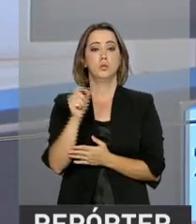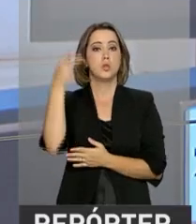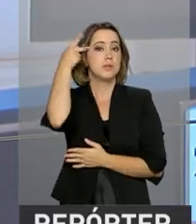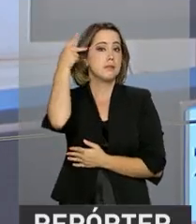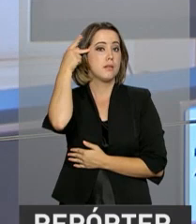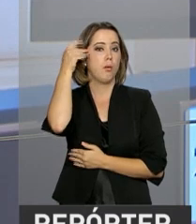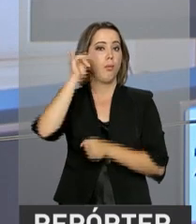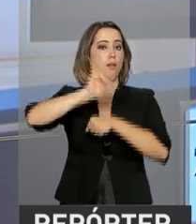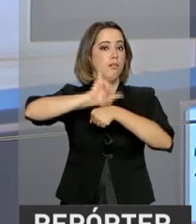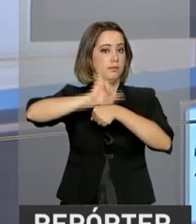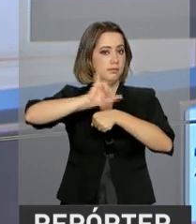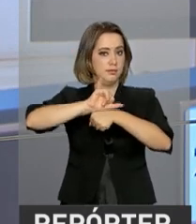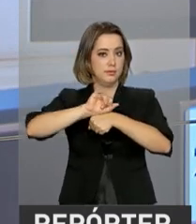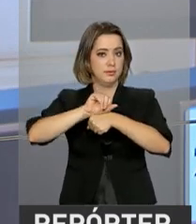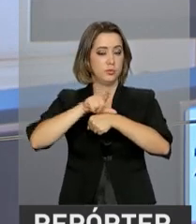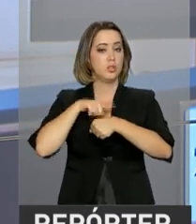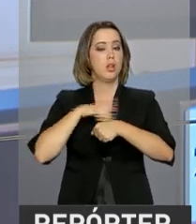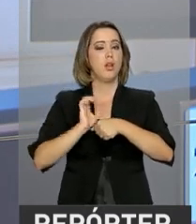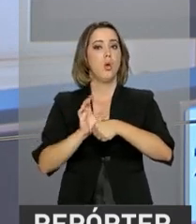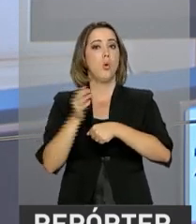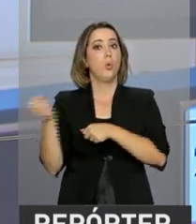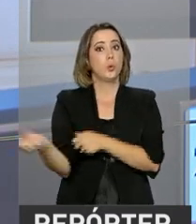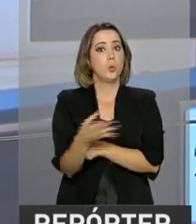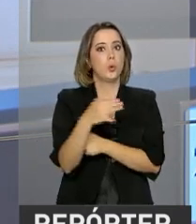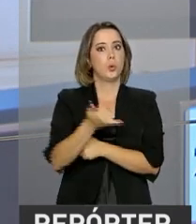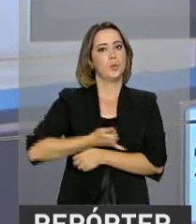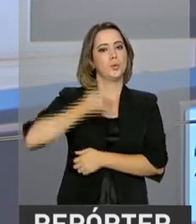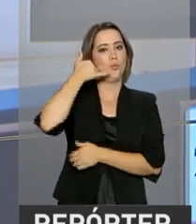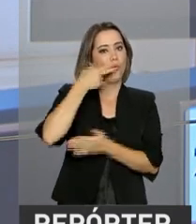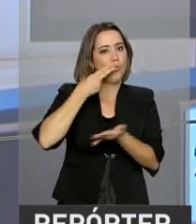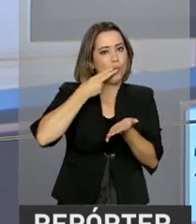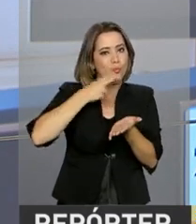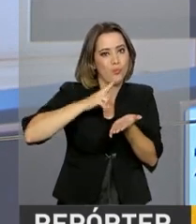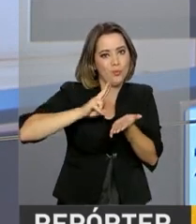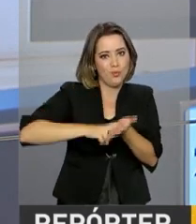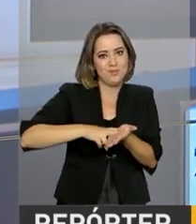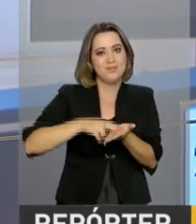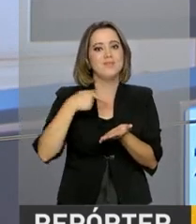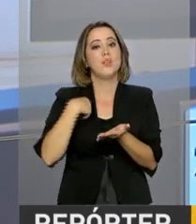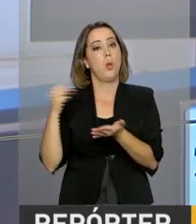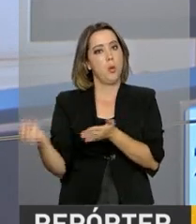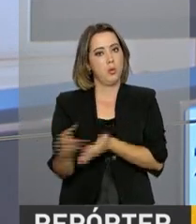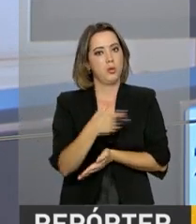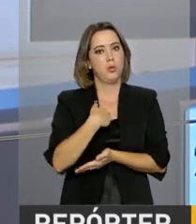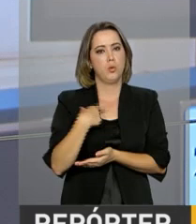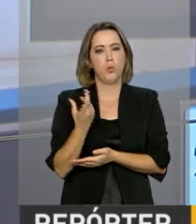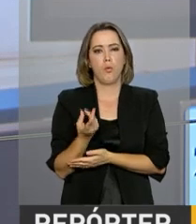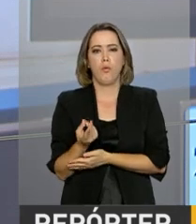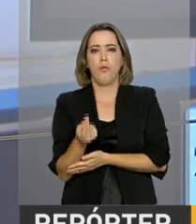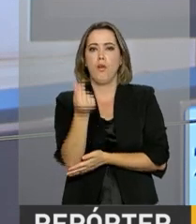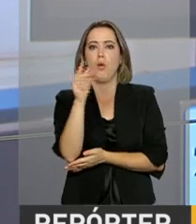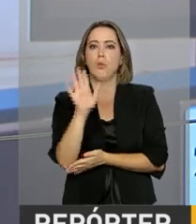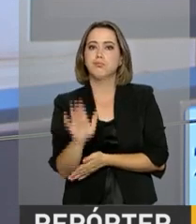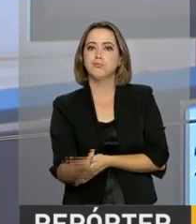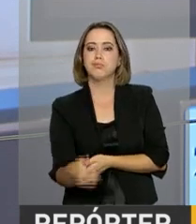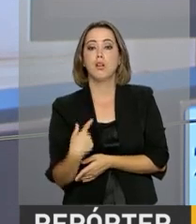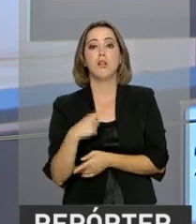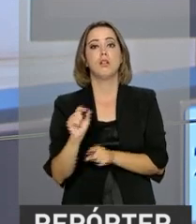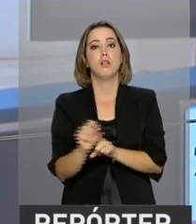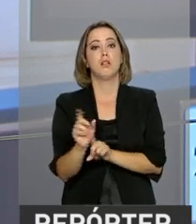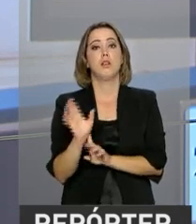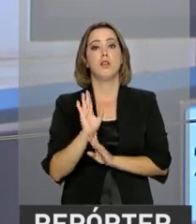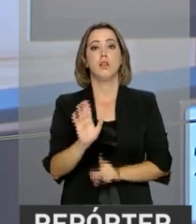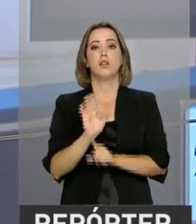na capital paulista o serviço de telefonia móvel dos Correios com a oferta de um plano de baixo custo a empresa Quer